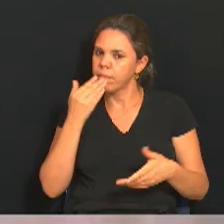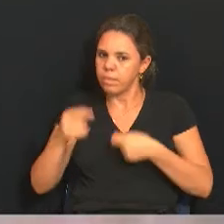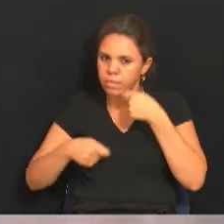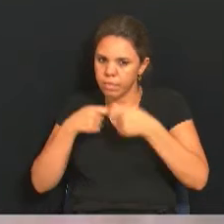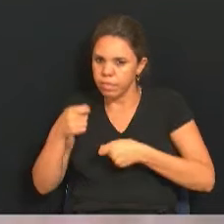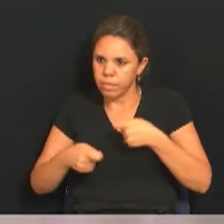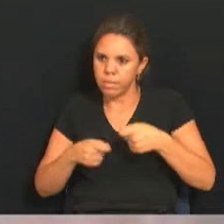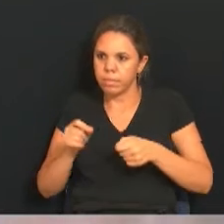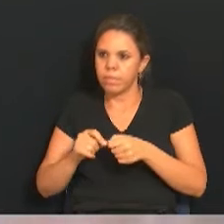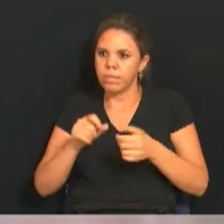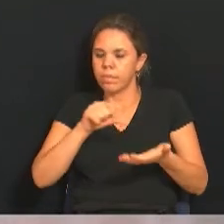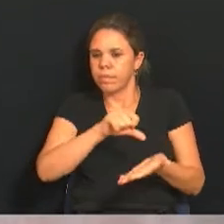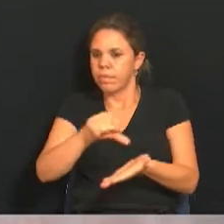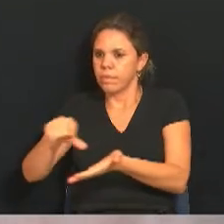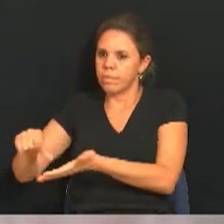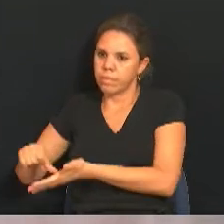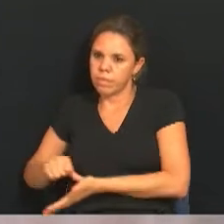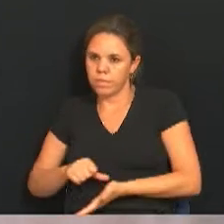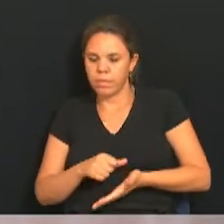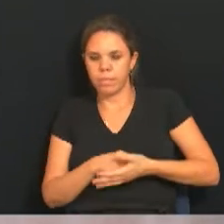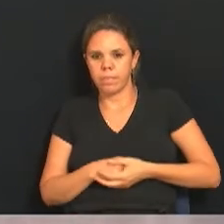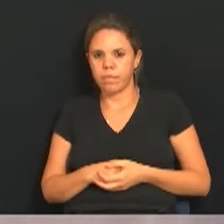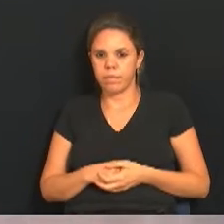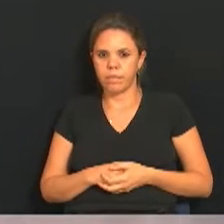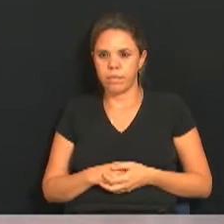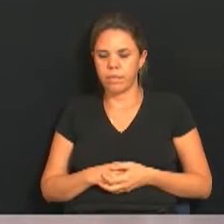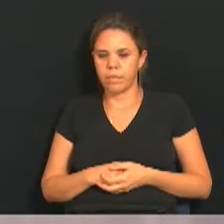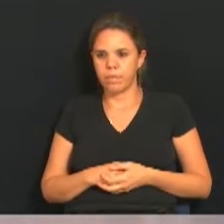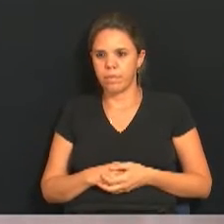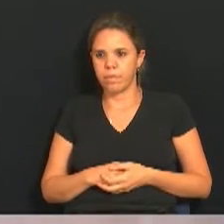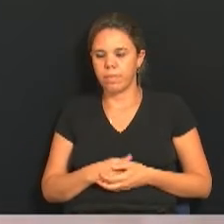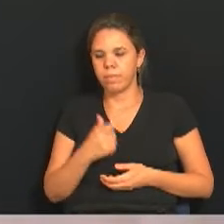feitos em locais já definidos,